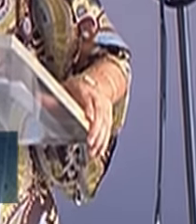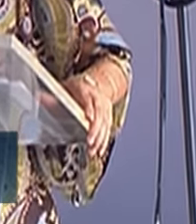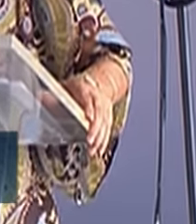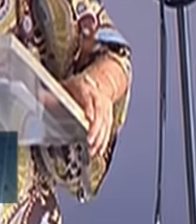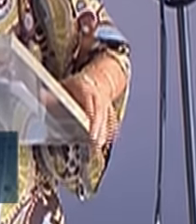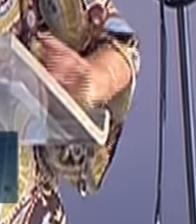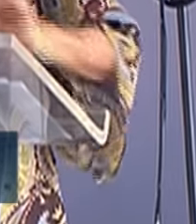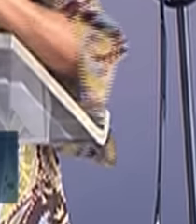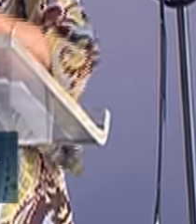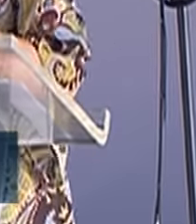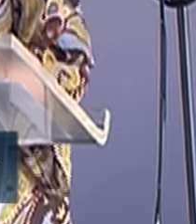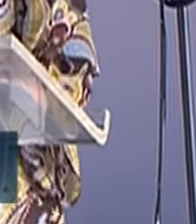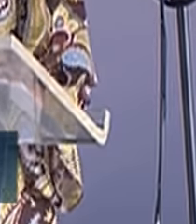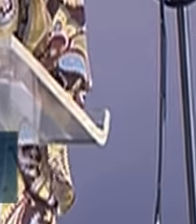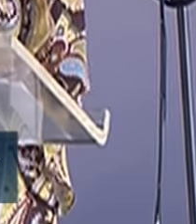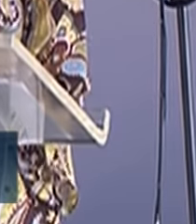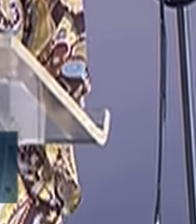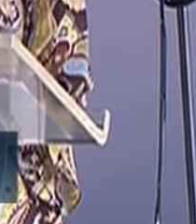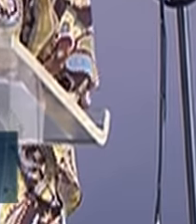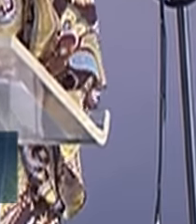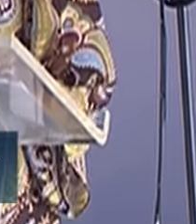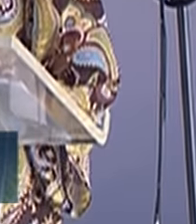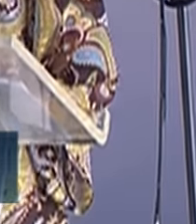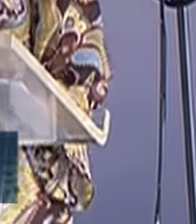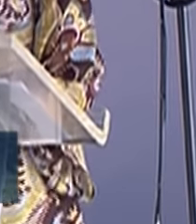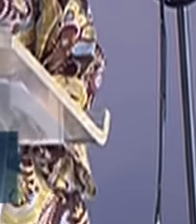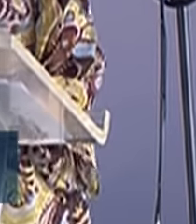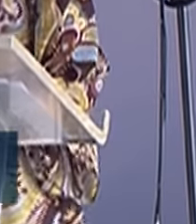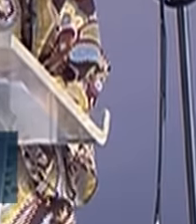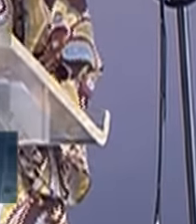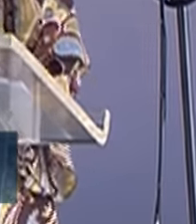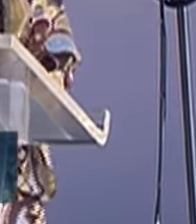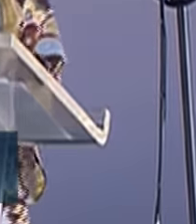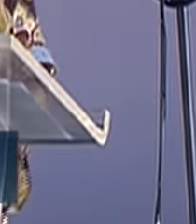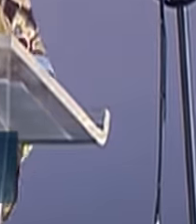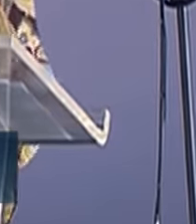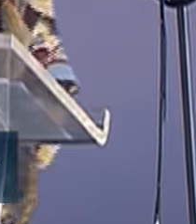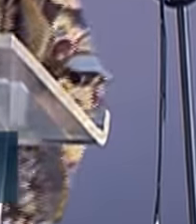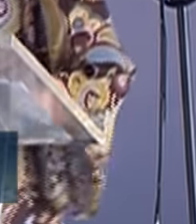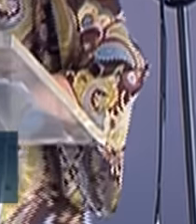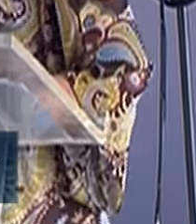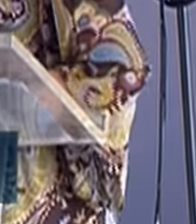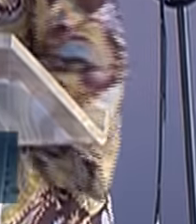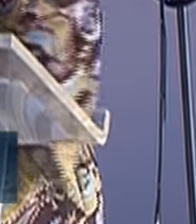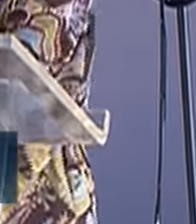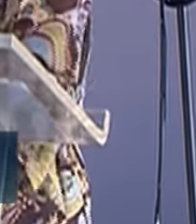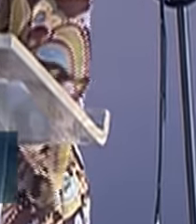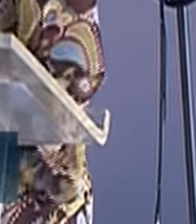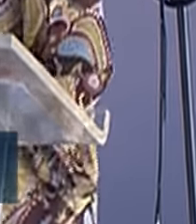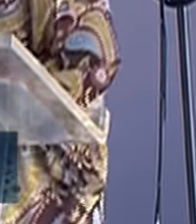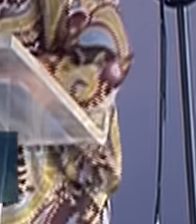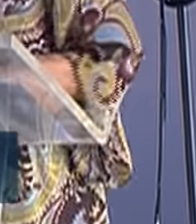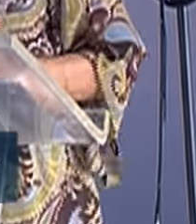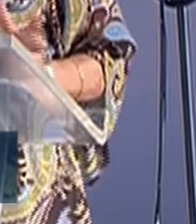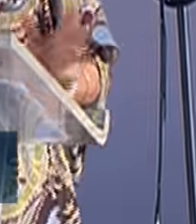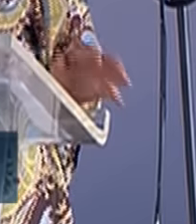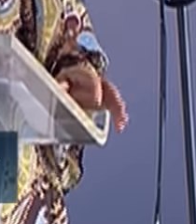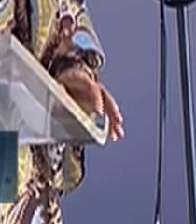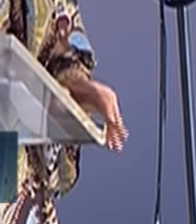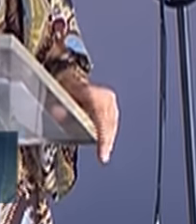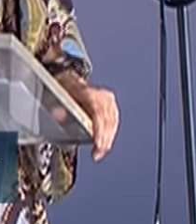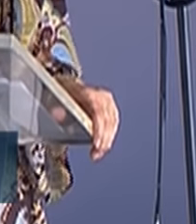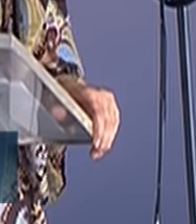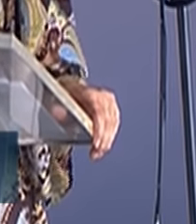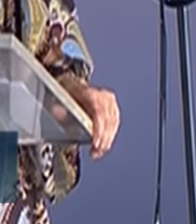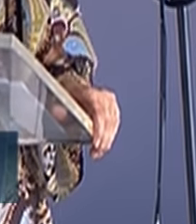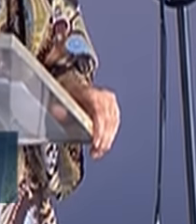fazer também. Ligar o rio Tocantins ao rio São Francisco, fazendo, obviamente,